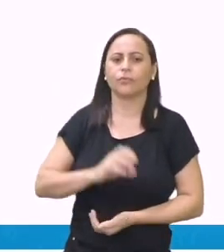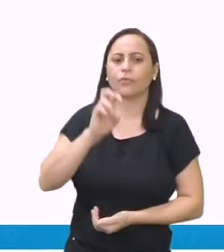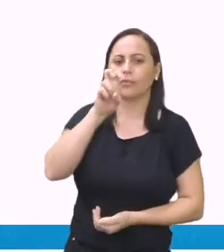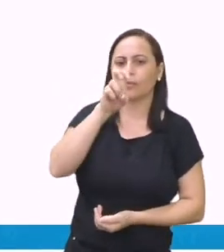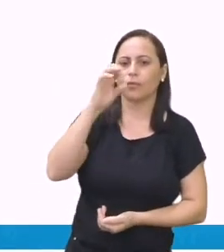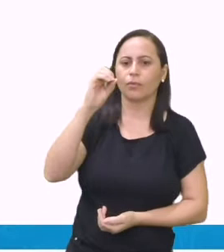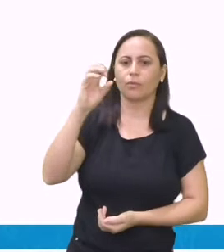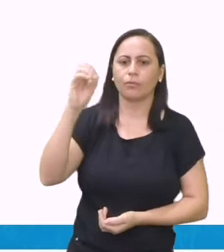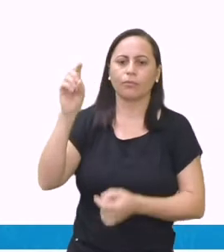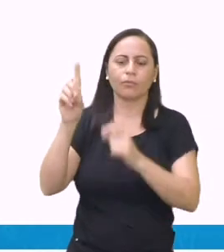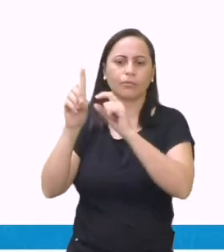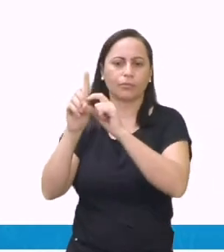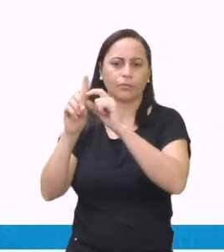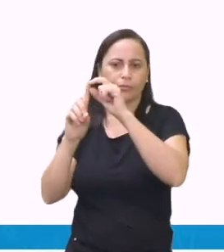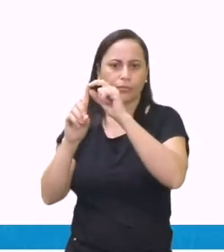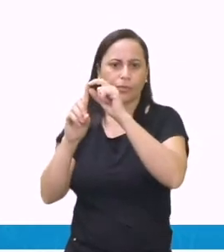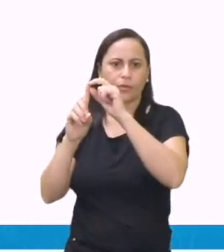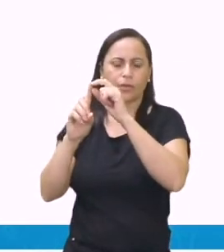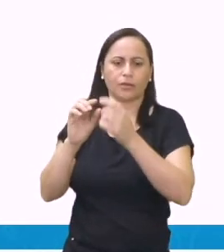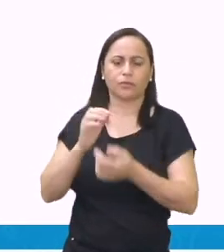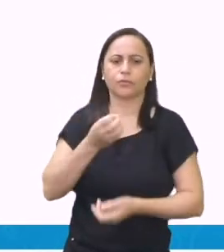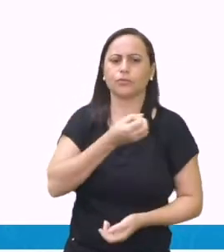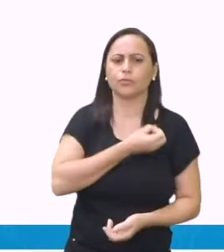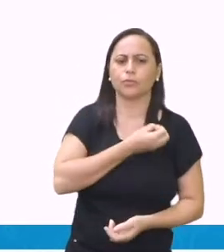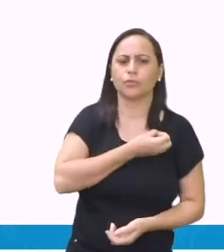unidades. O número